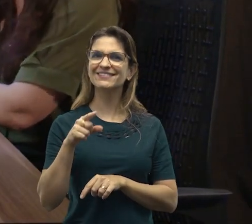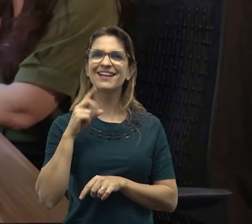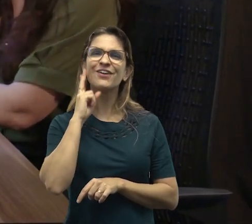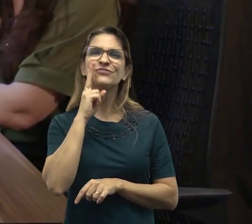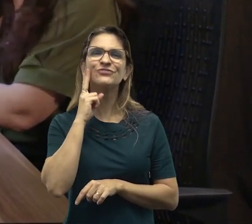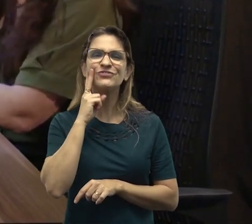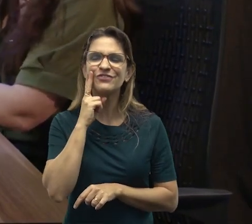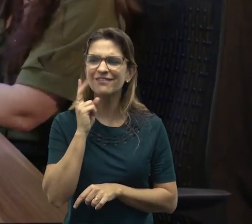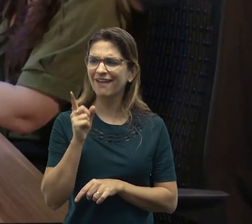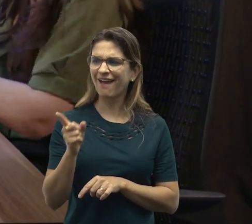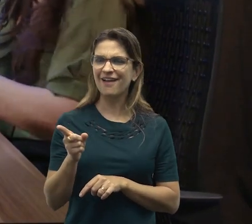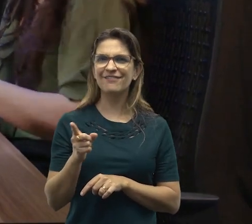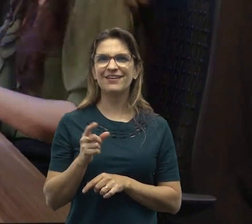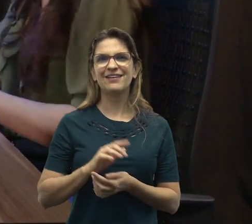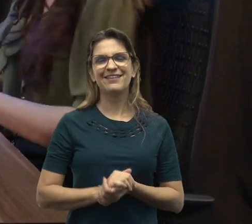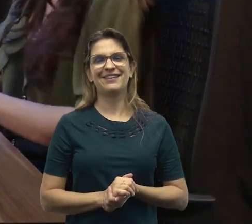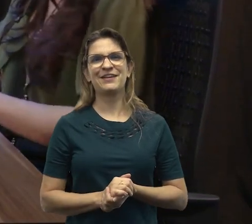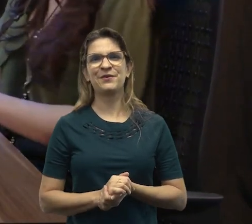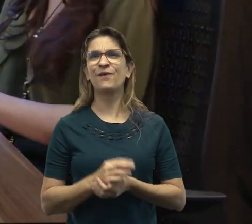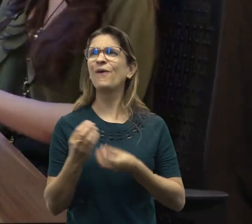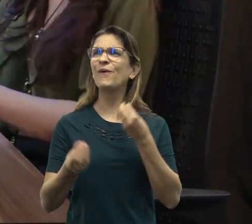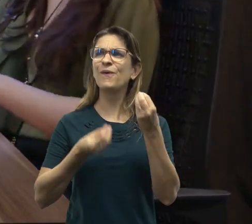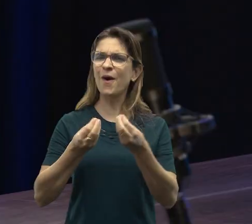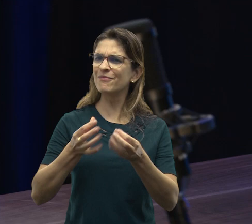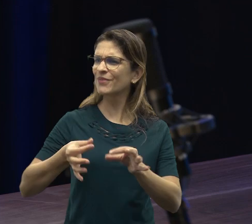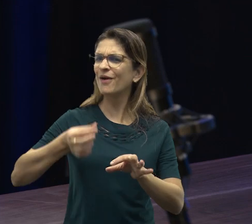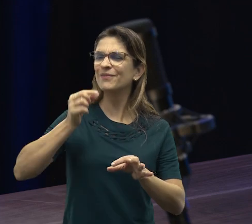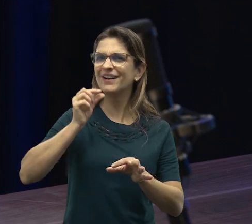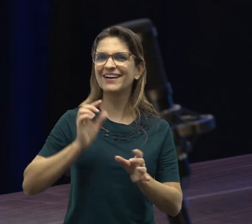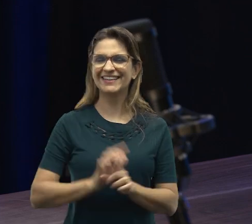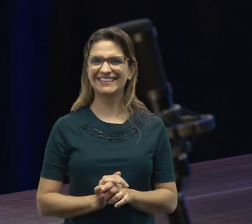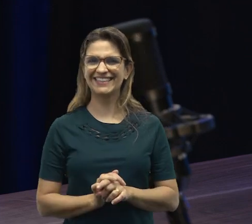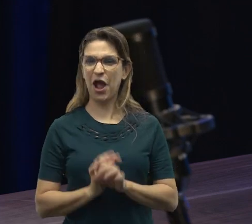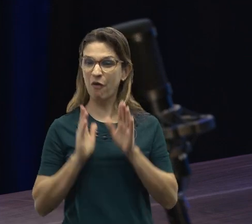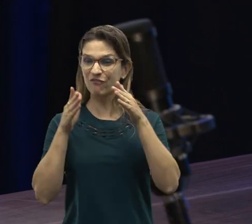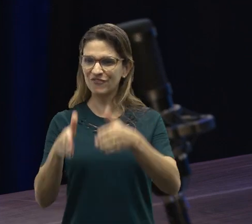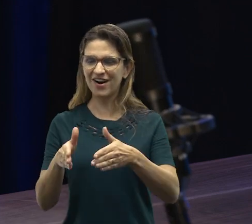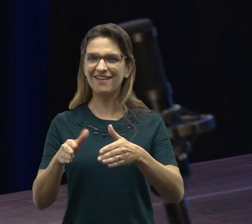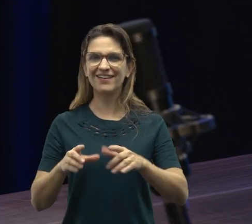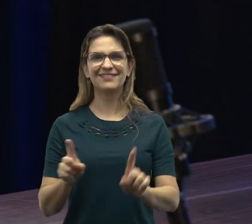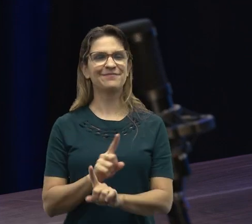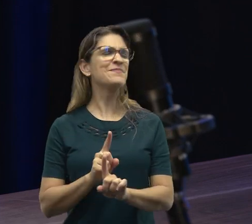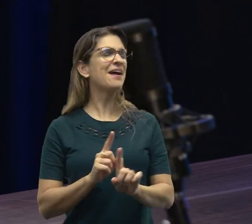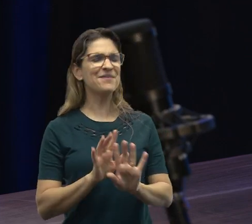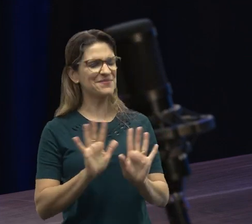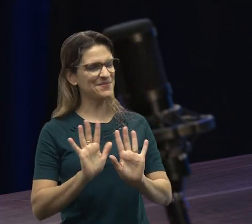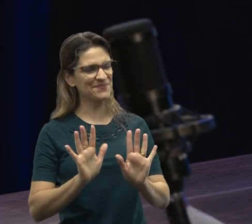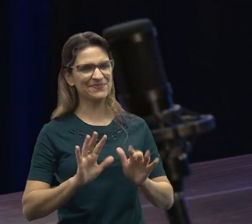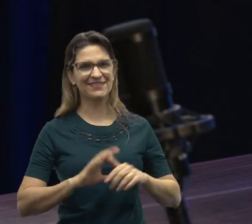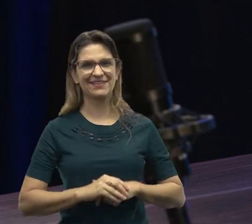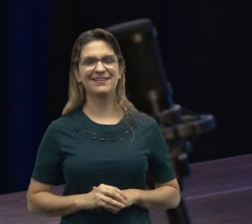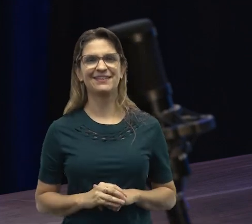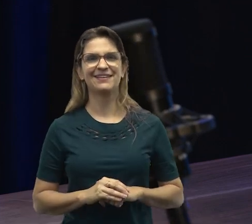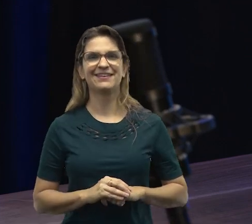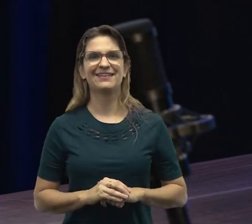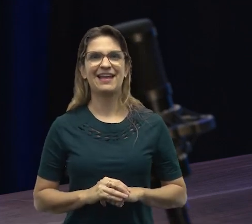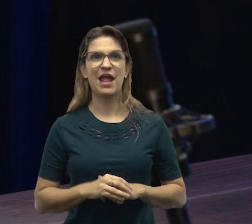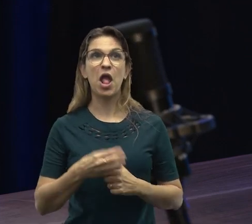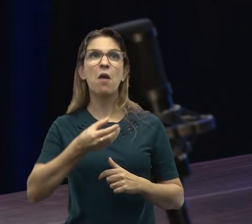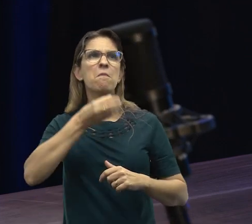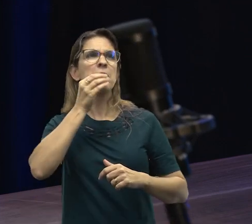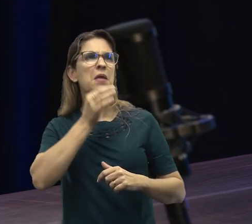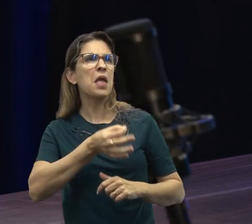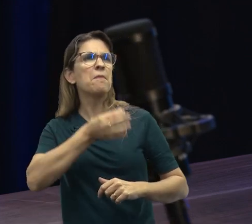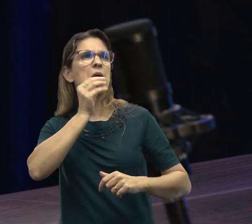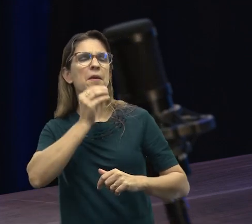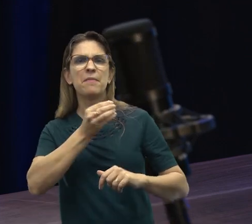vinhos. Como que surgiu isso? Não, eu não sou um especialista em vinhos, mas acontece assim. Eu nunca bebi. Eu